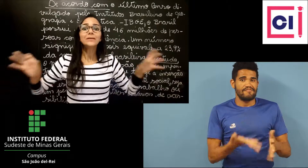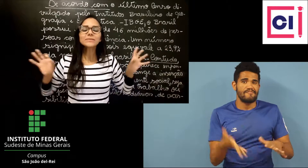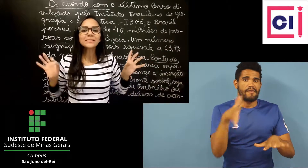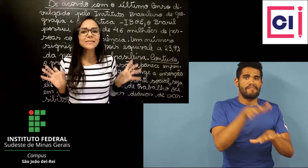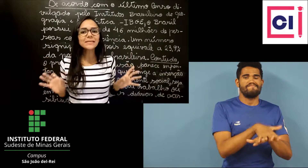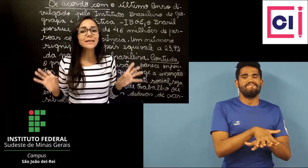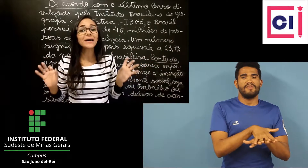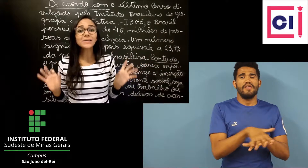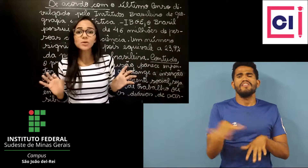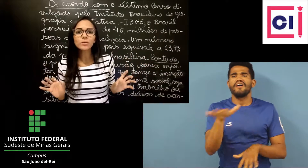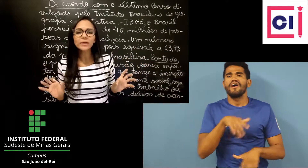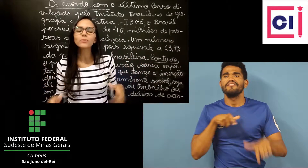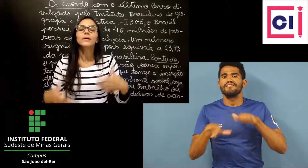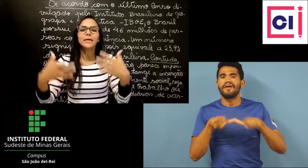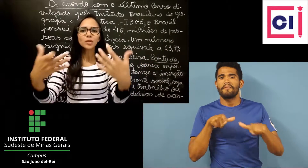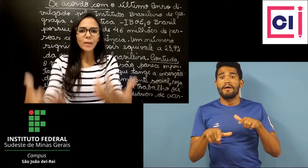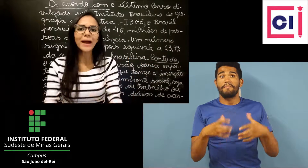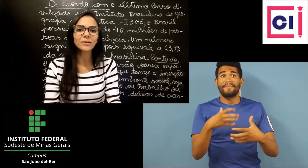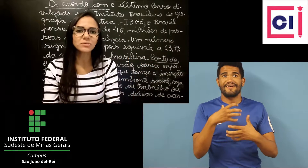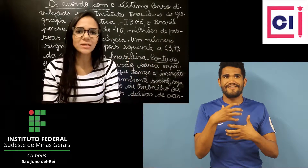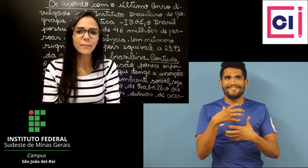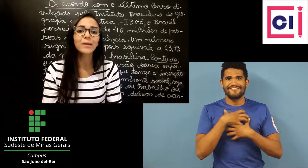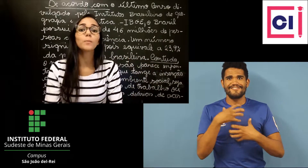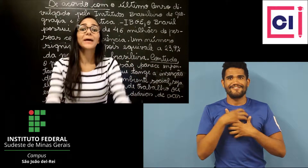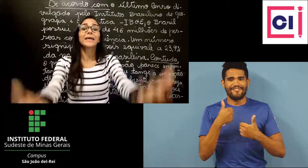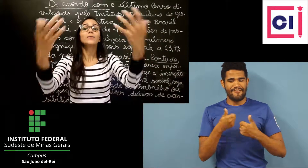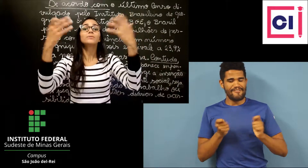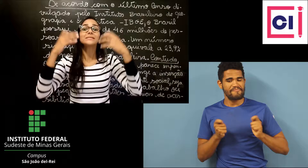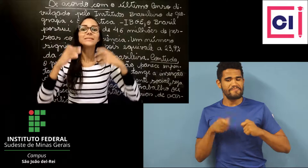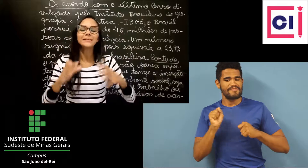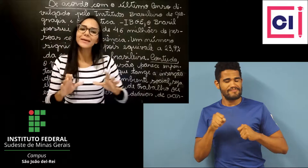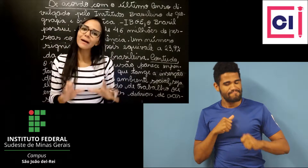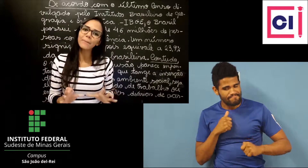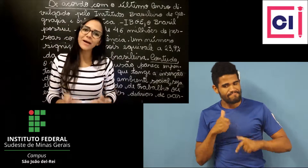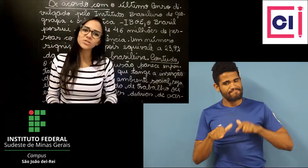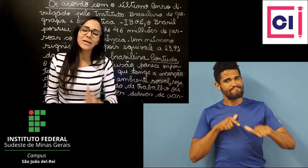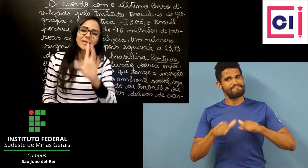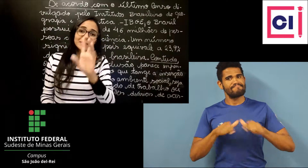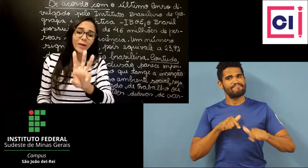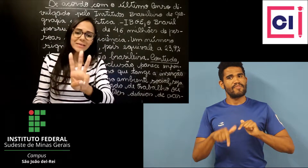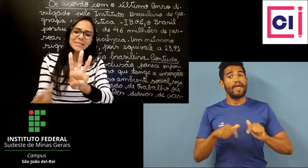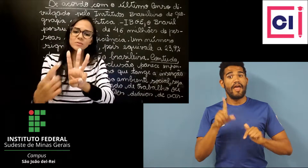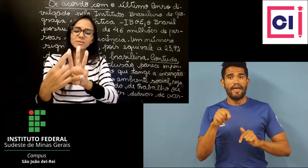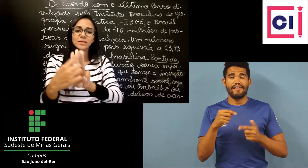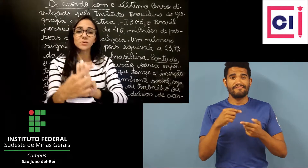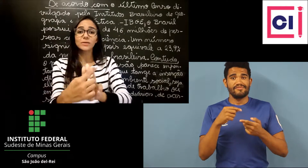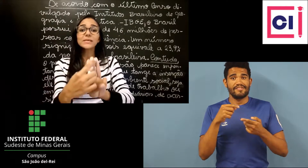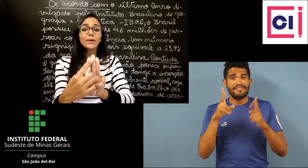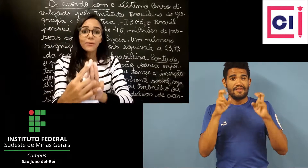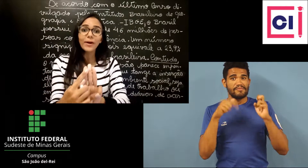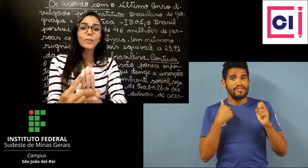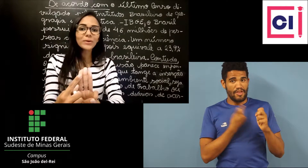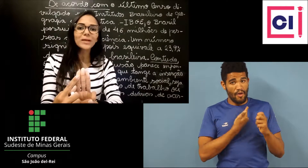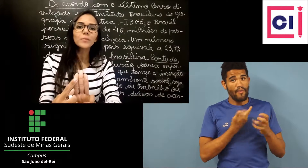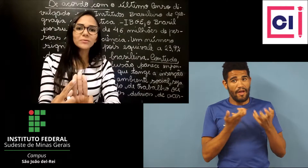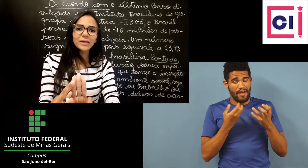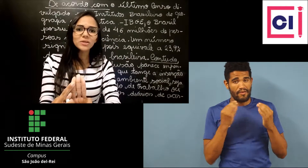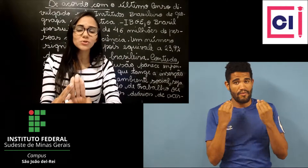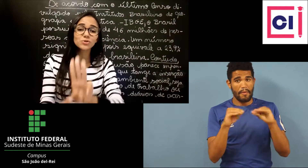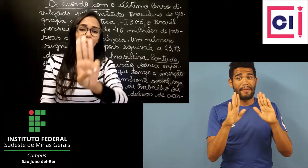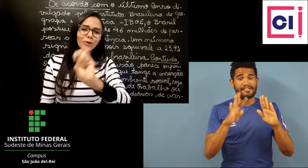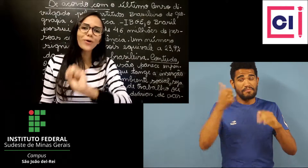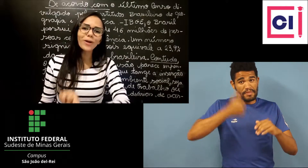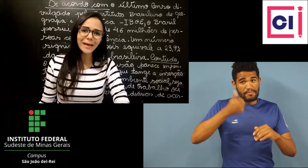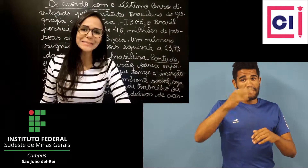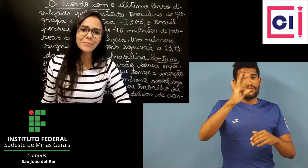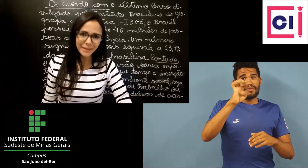adulto não se sinta excluído. E no mercado de trabalho, para que ele não se sinta incapaz. Então, essas são as questões que eu quero abordar no meu